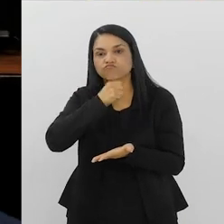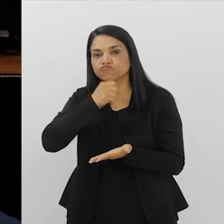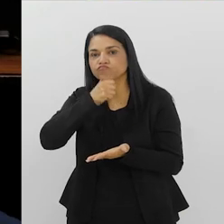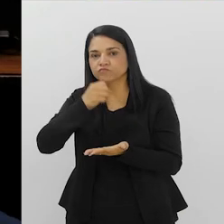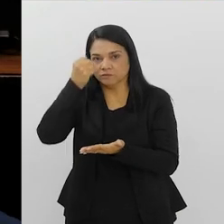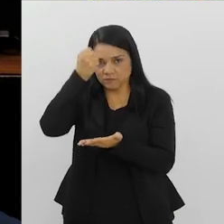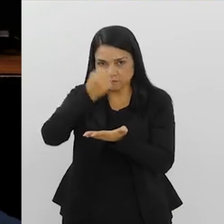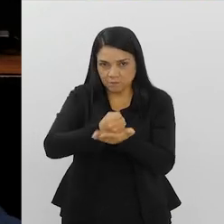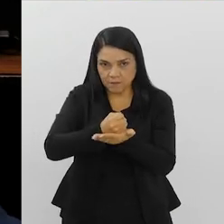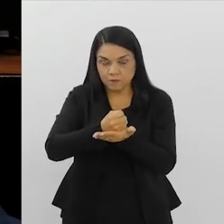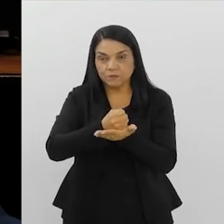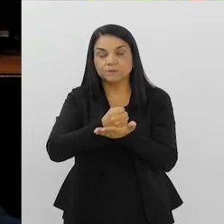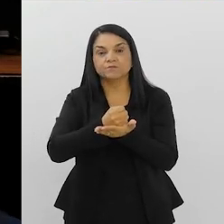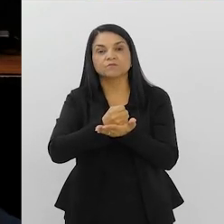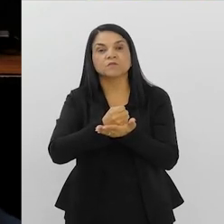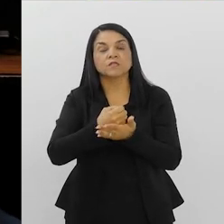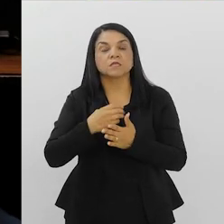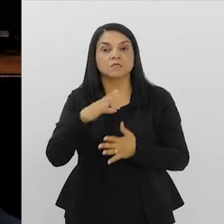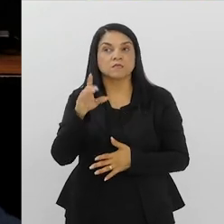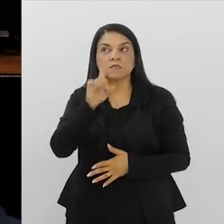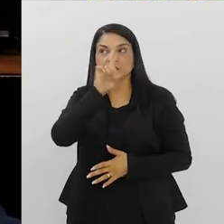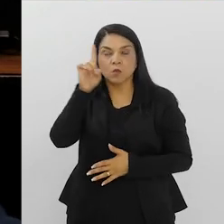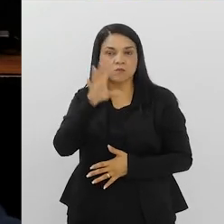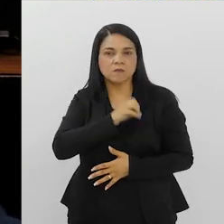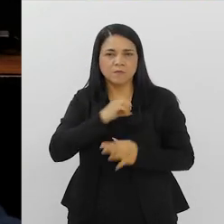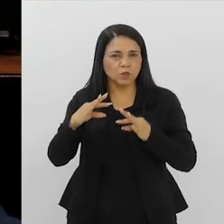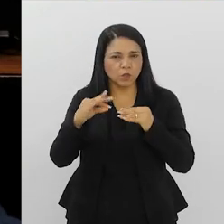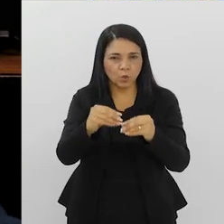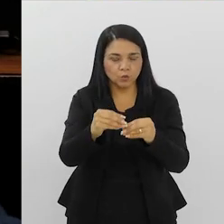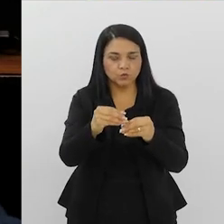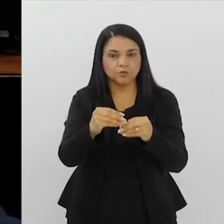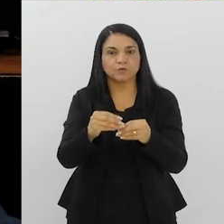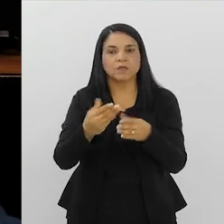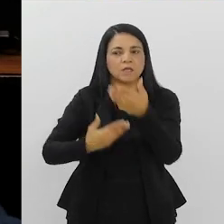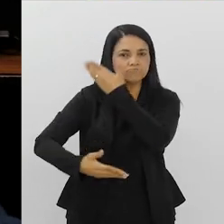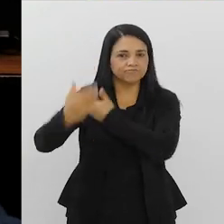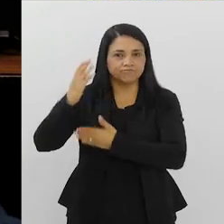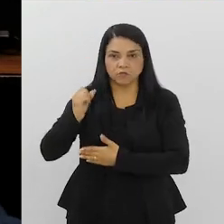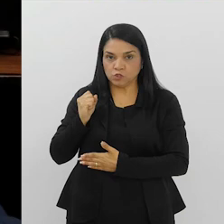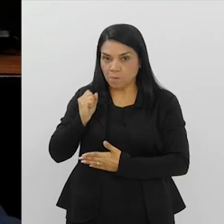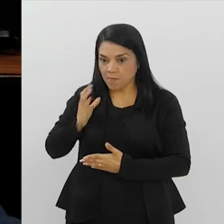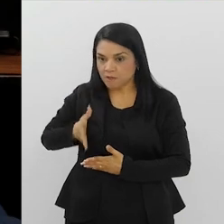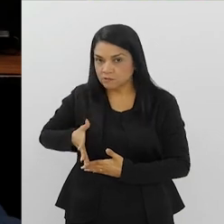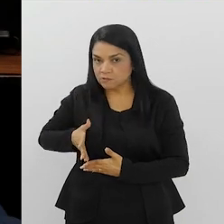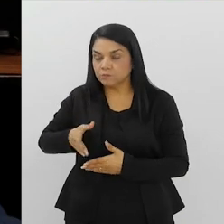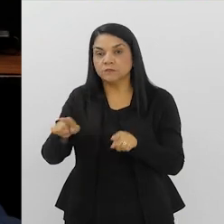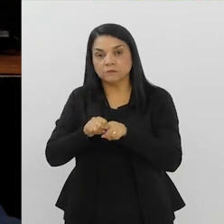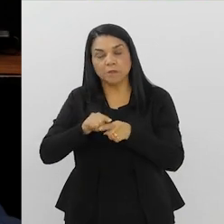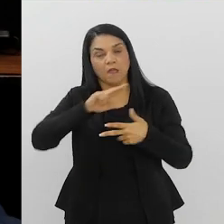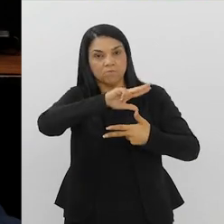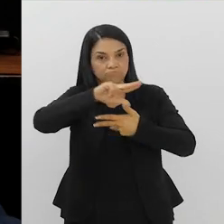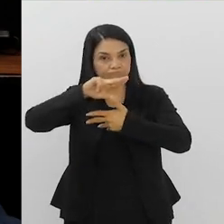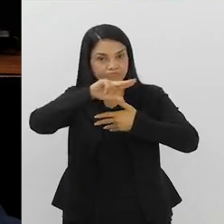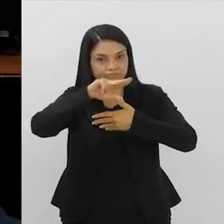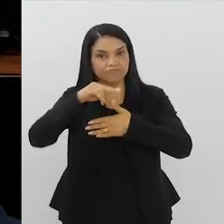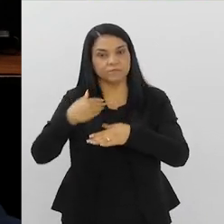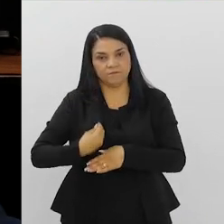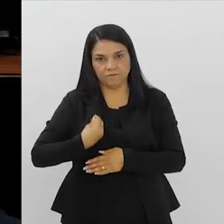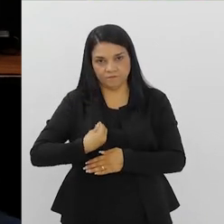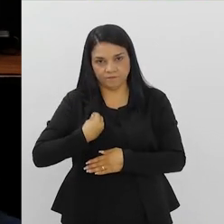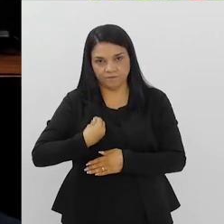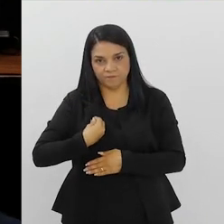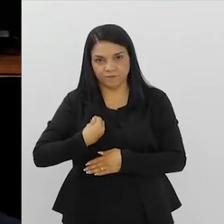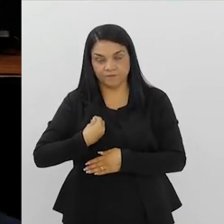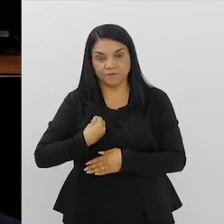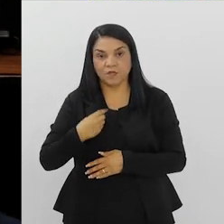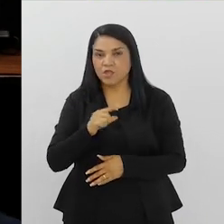acreditamos que Jesus Cristo esteve aqui nas Américas após a ressurreição dele lá lá na Palestina e pregou aos